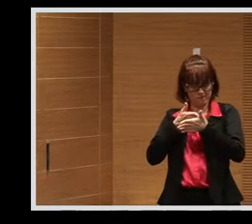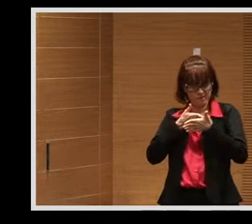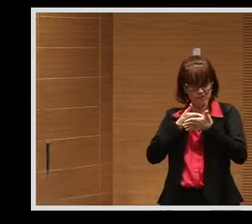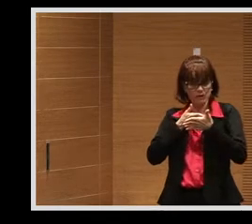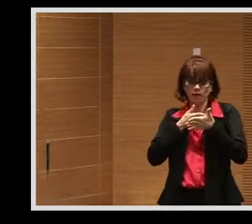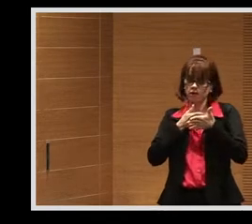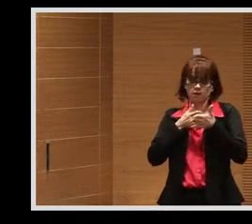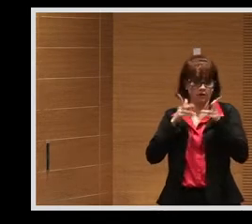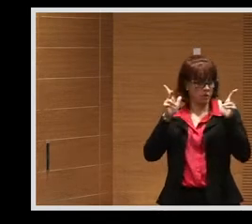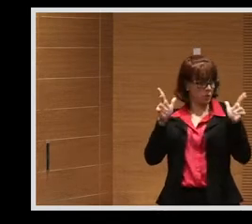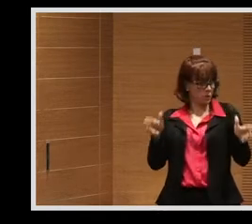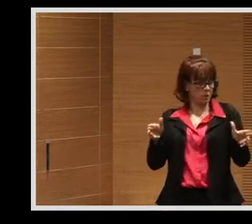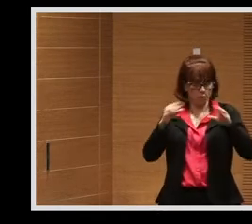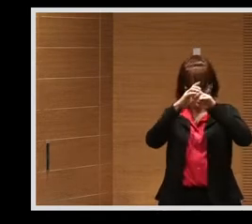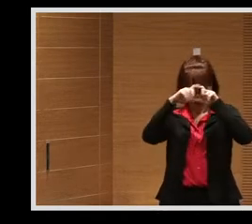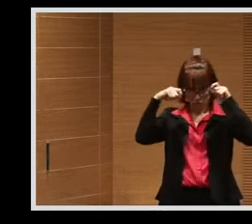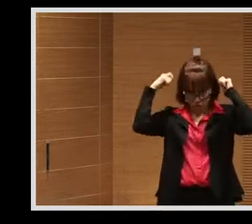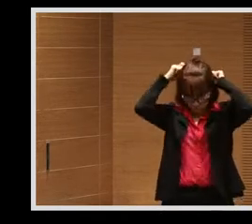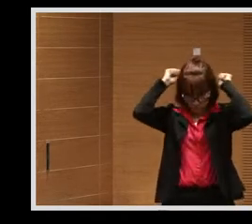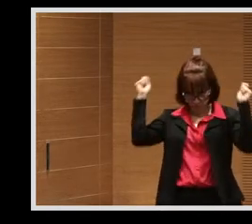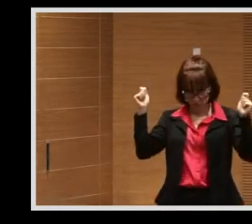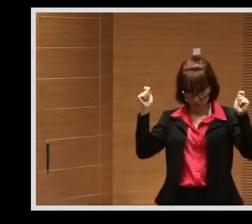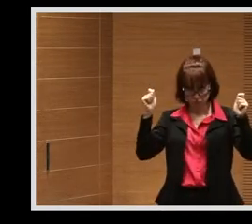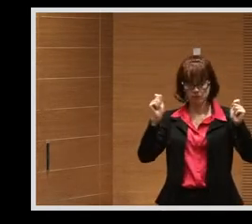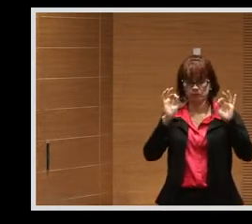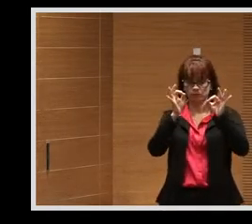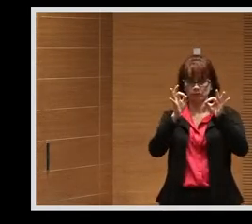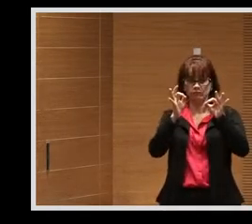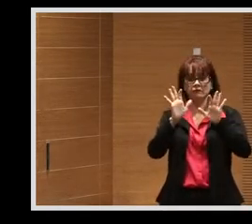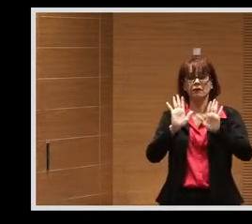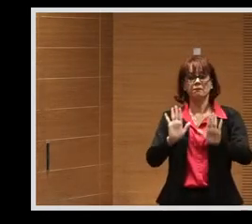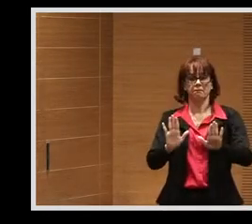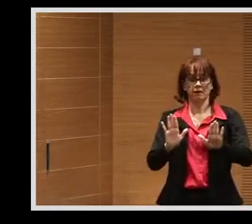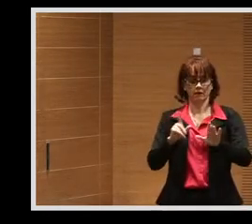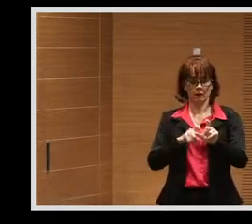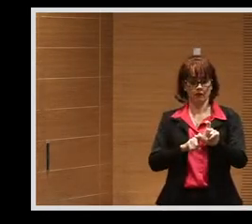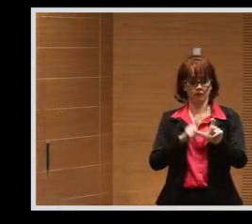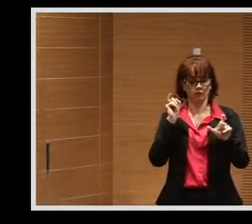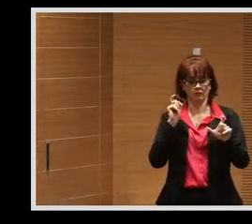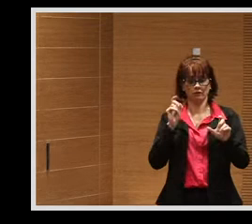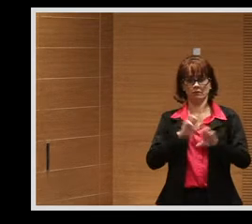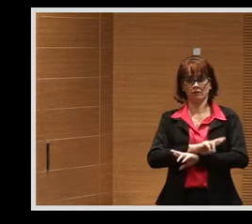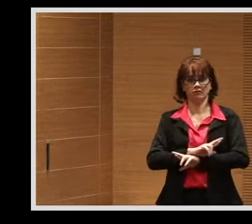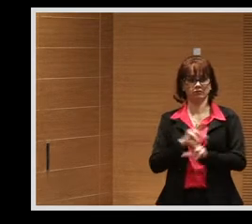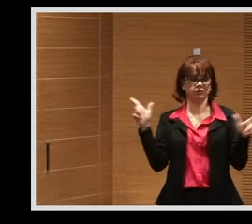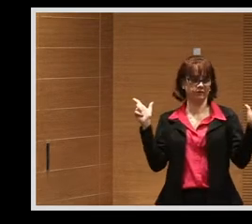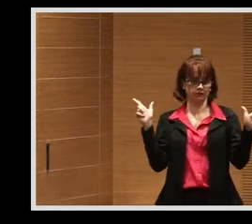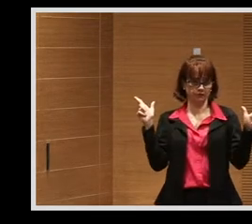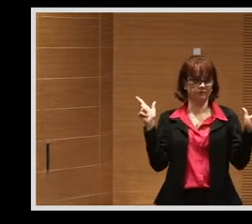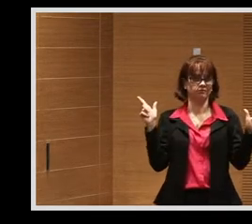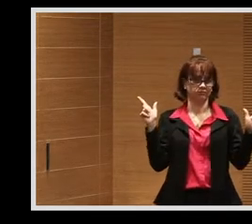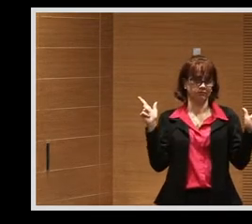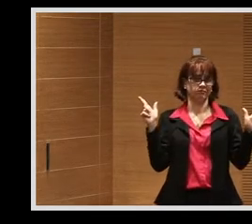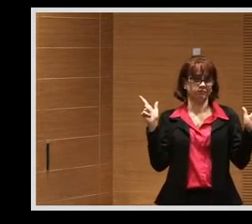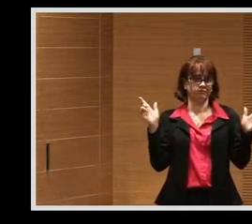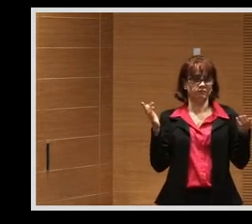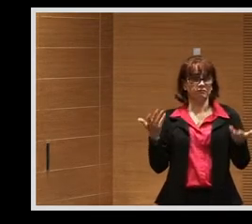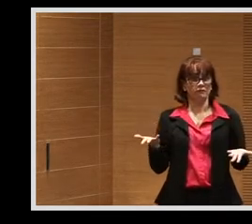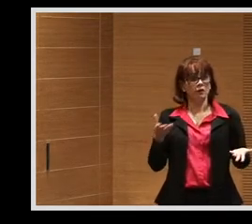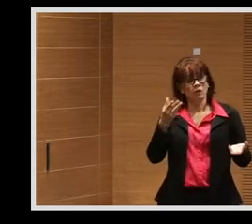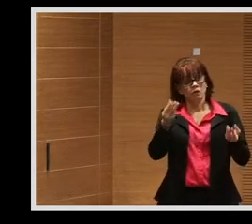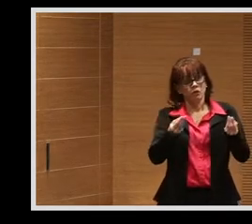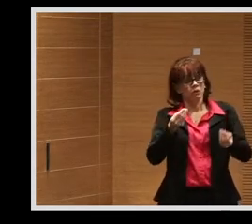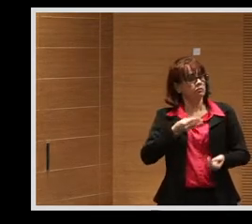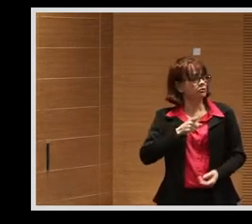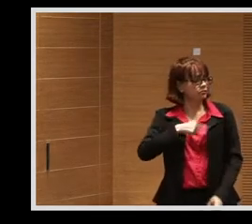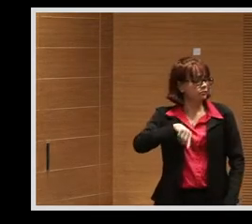a mesma, a venda nos olhos. Mas a autonomia é absolutamente diferente. Então, o quanto a gente tem experimentado, acho que